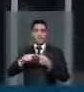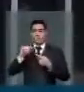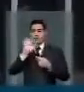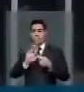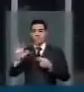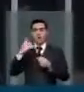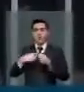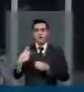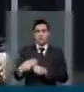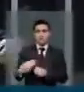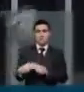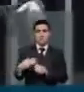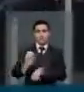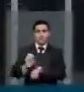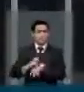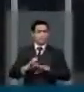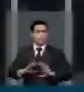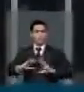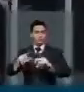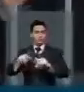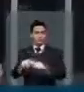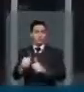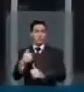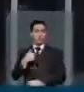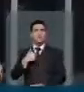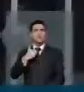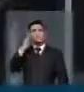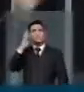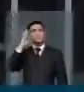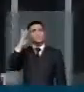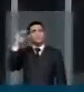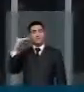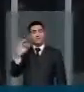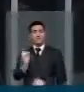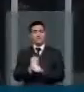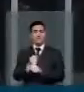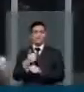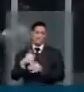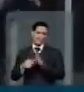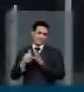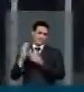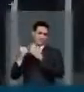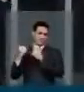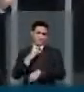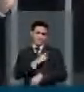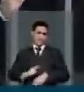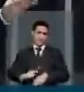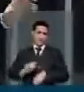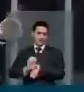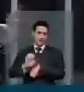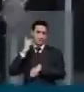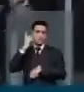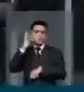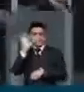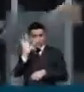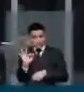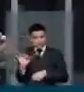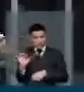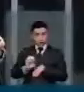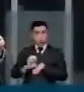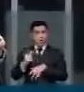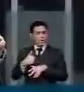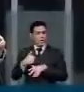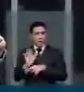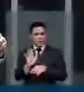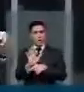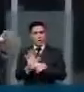municipais E eu sonho há mais de 10 anos, desde que era deputado estadual Com reforma política, apoio todo tipo